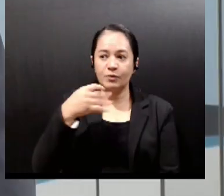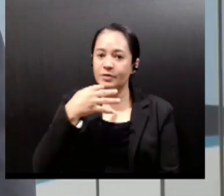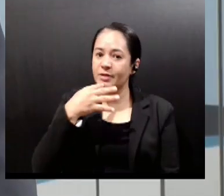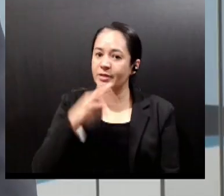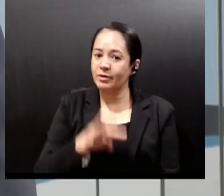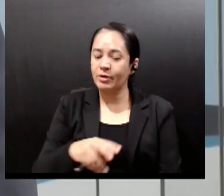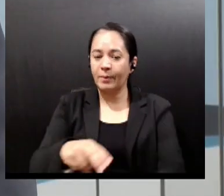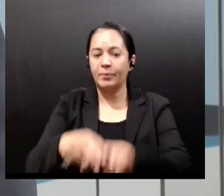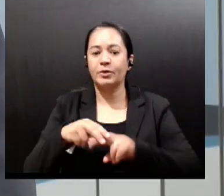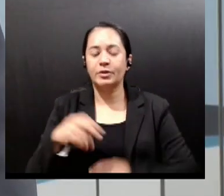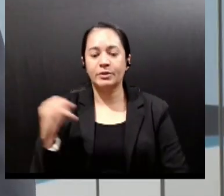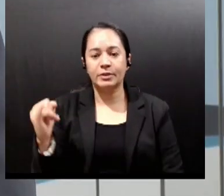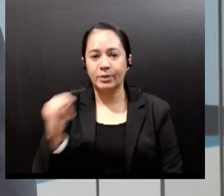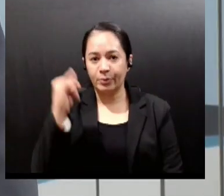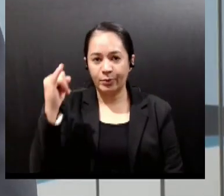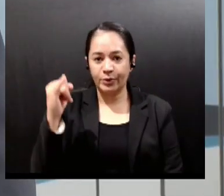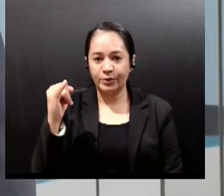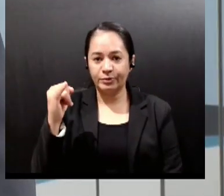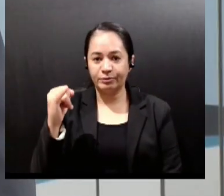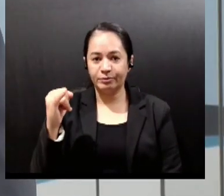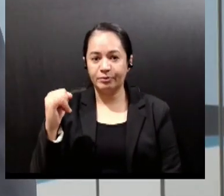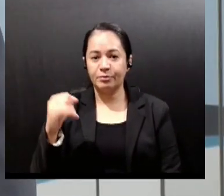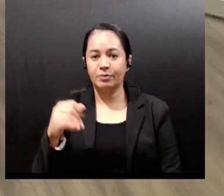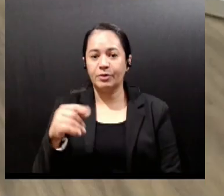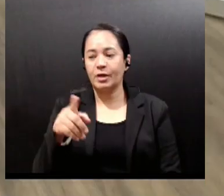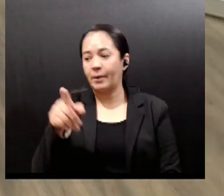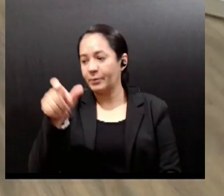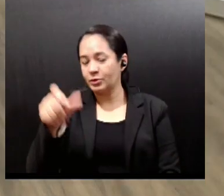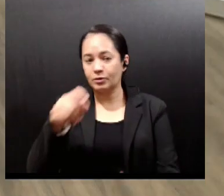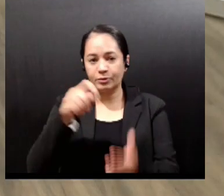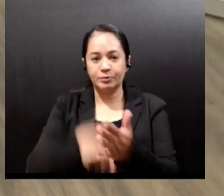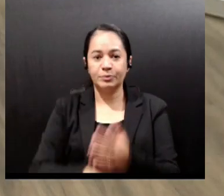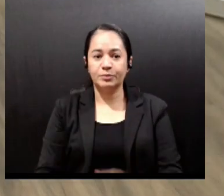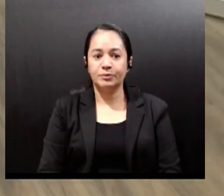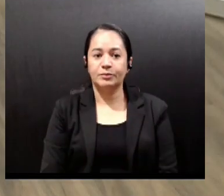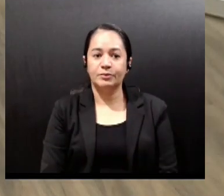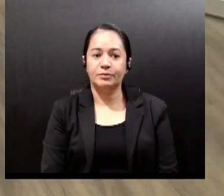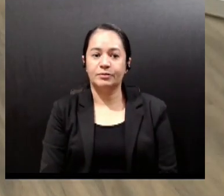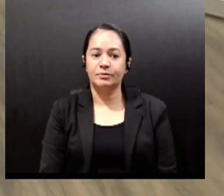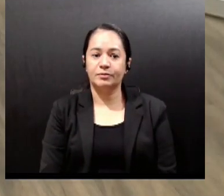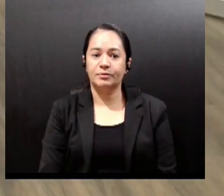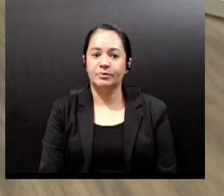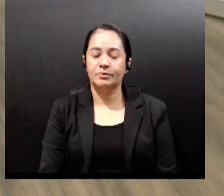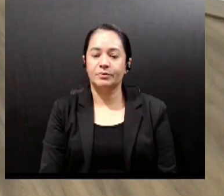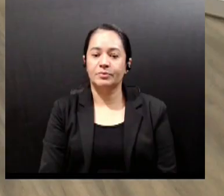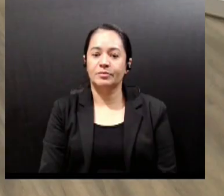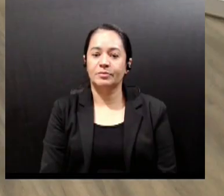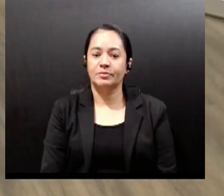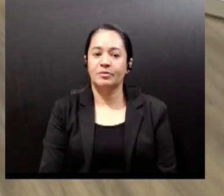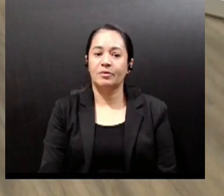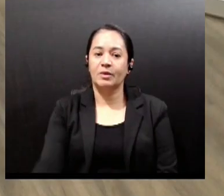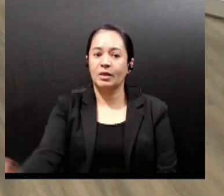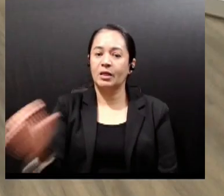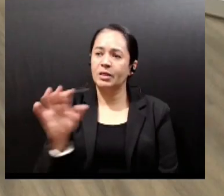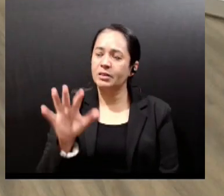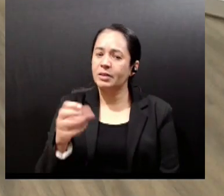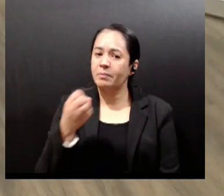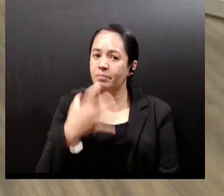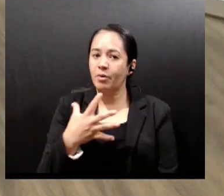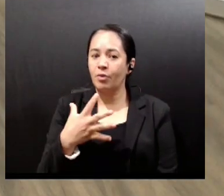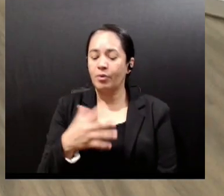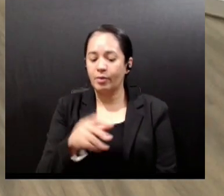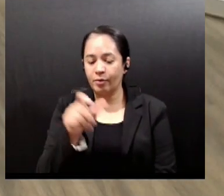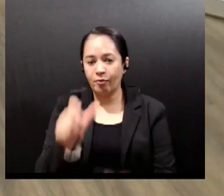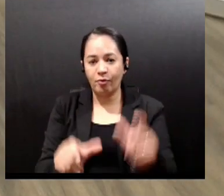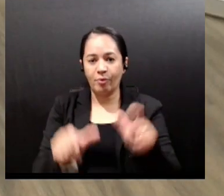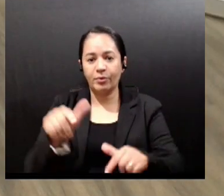quem você está contratando. E isso é bom tanto para a pessoa que está prestando o serviço, né, o